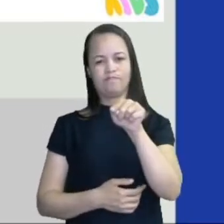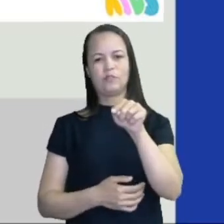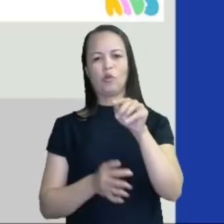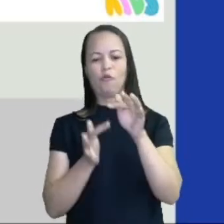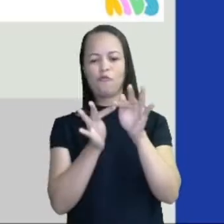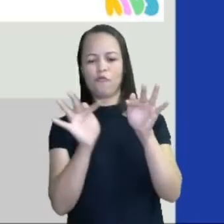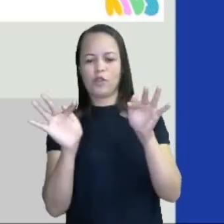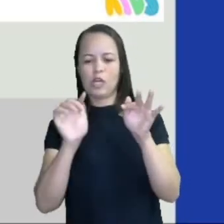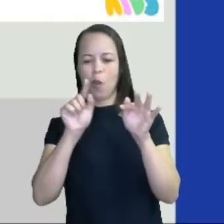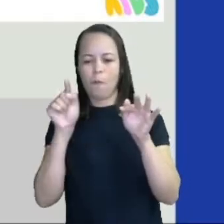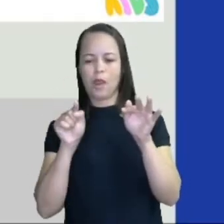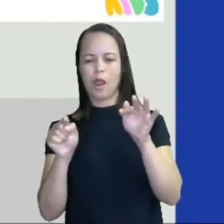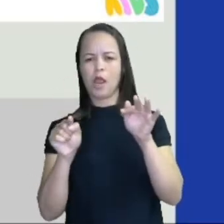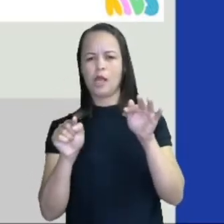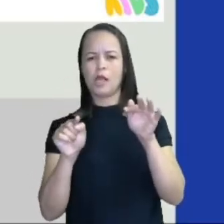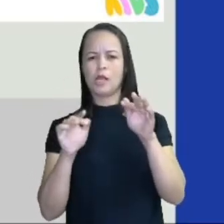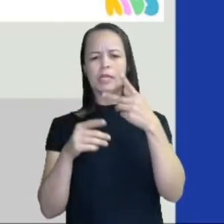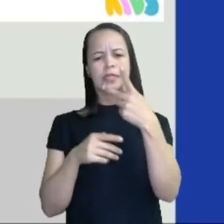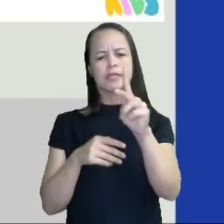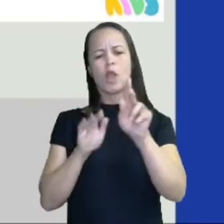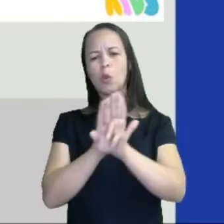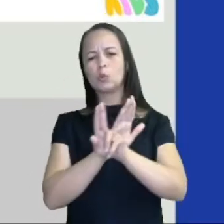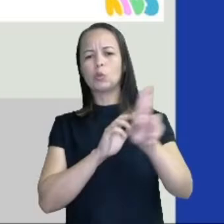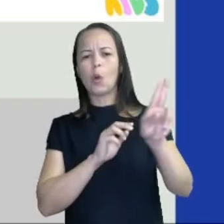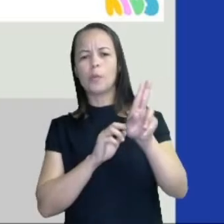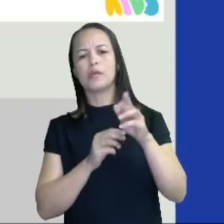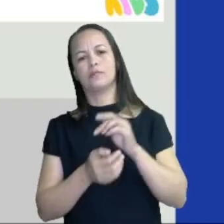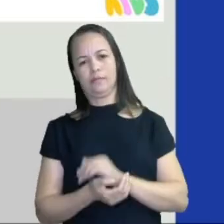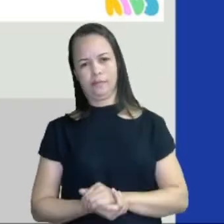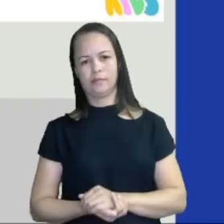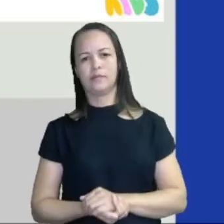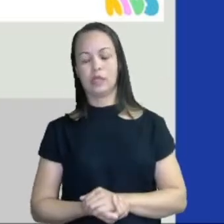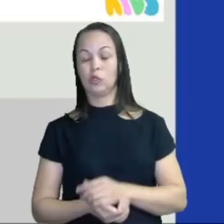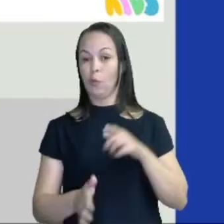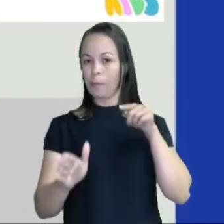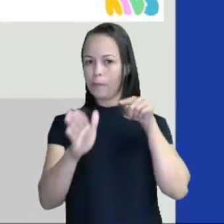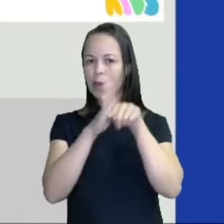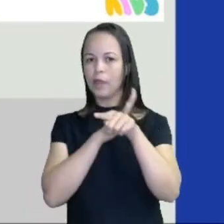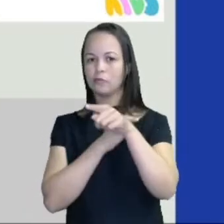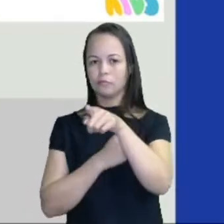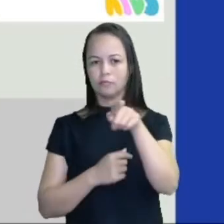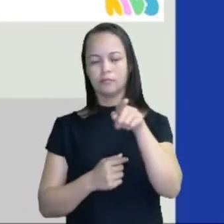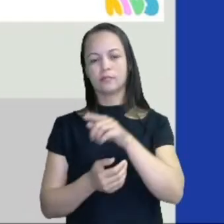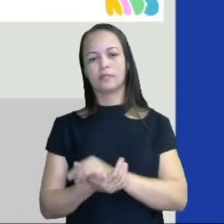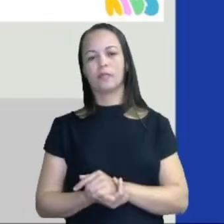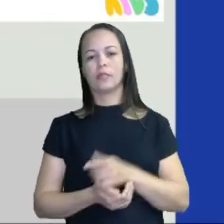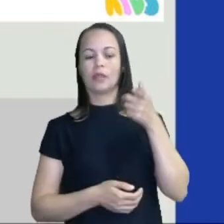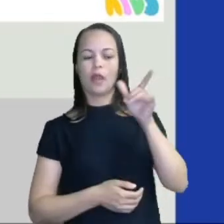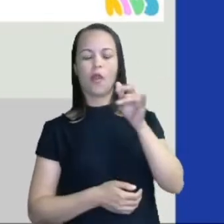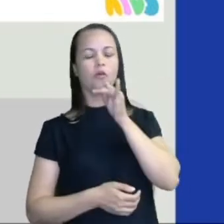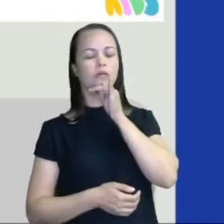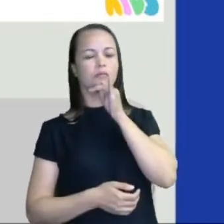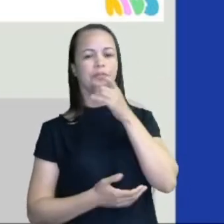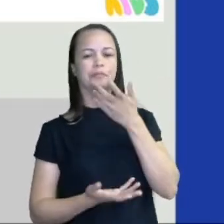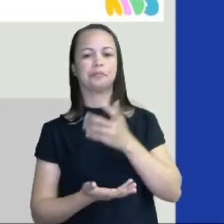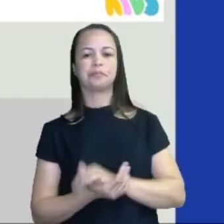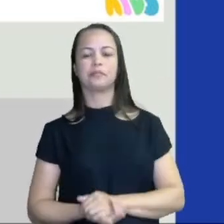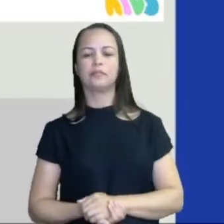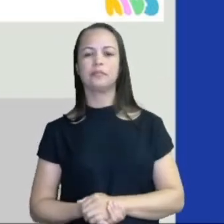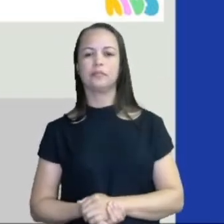fazendo uma afirmação, e sim, eu estou perguntando a você. A outra frase de